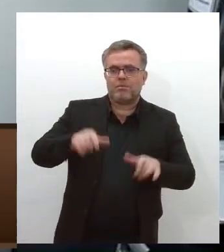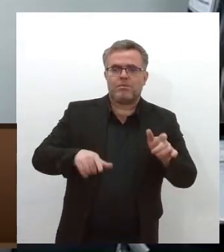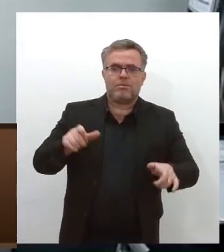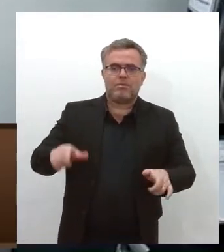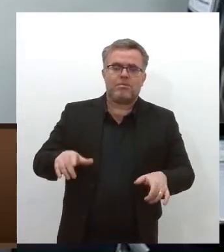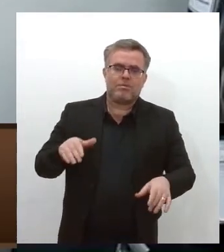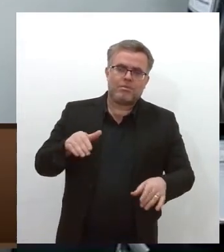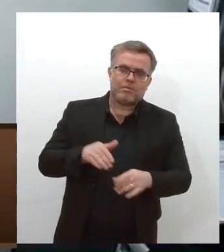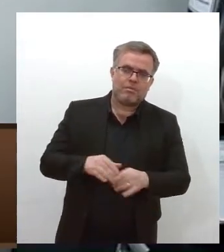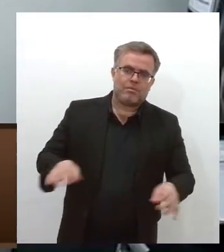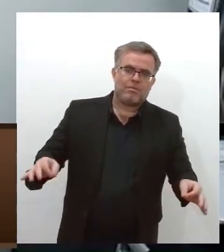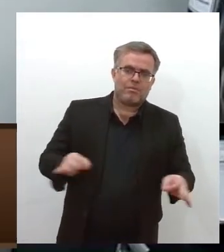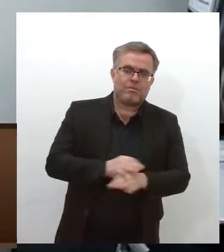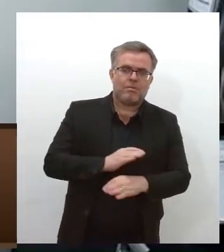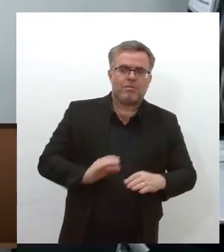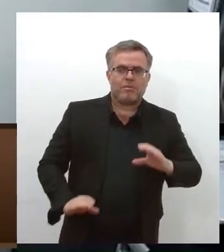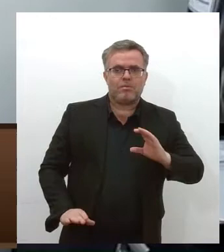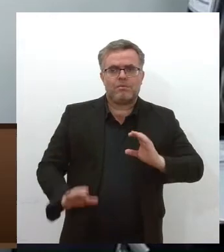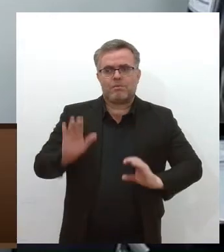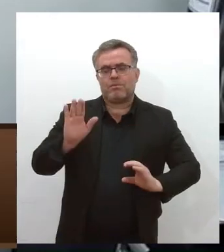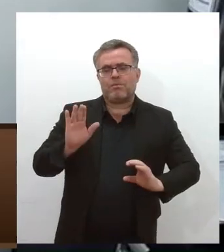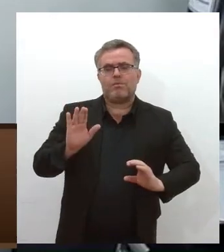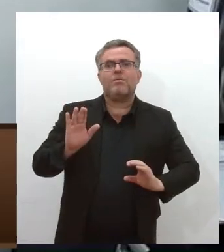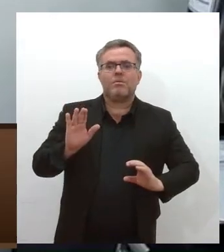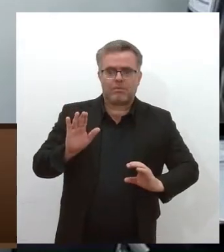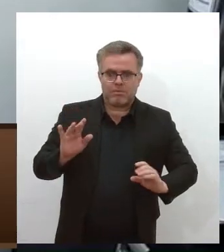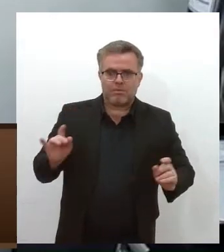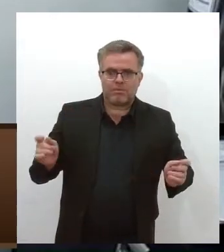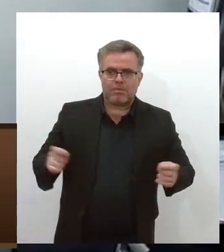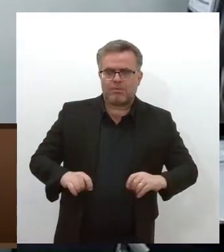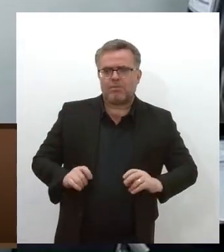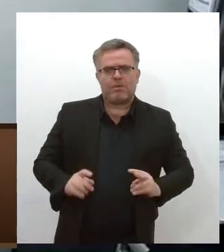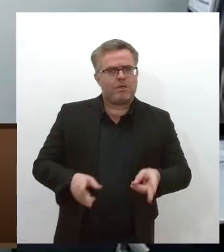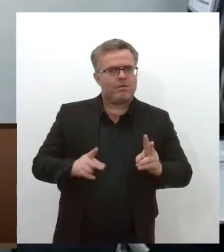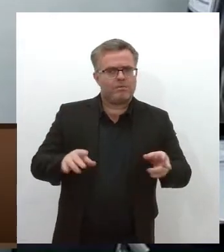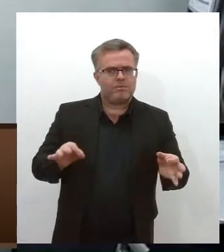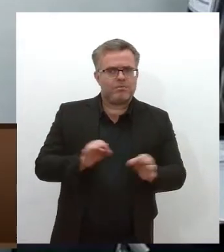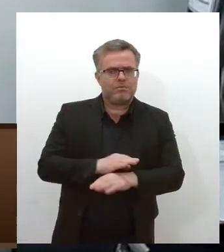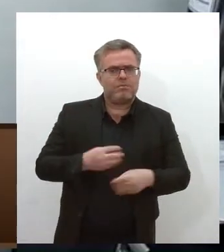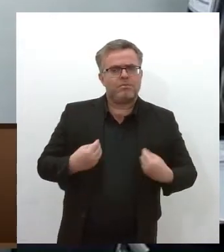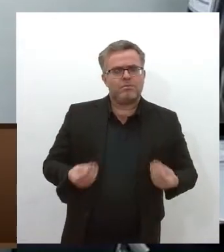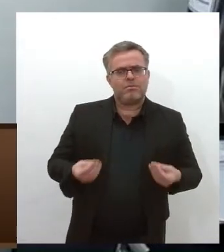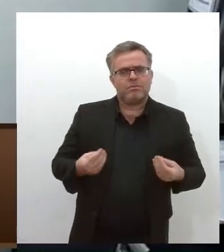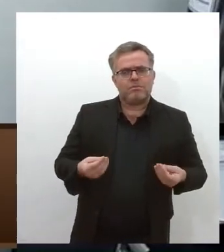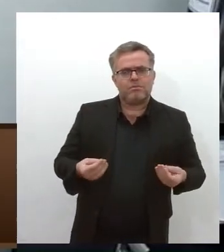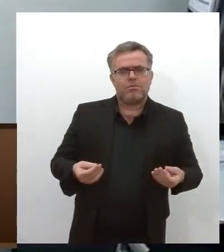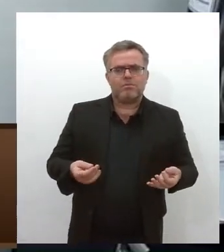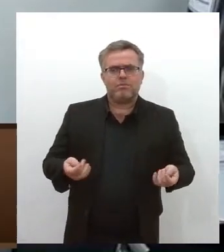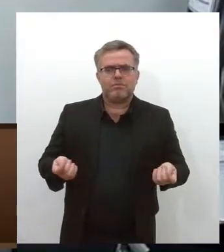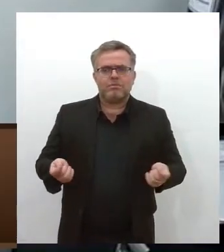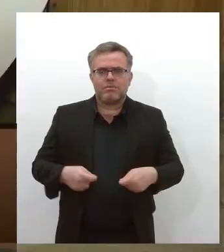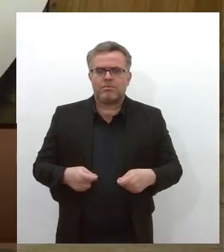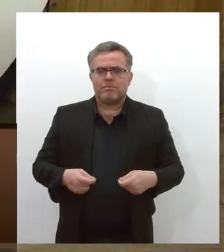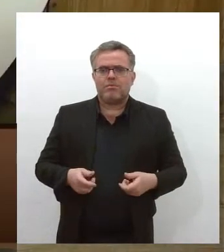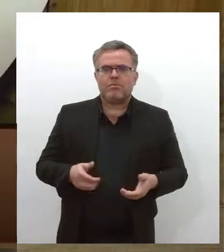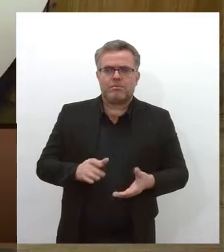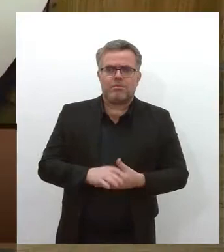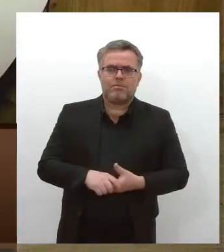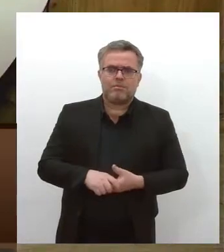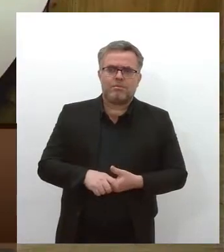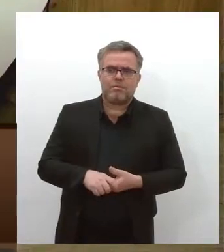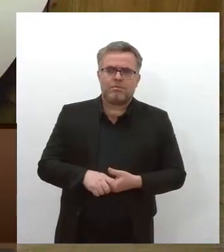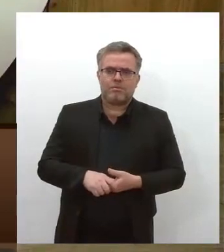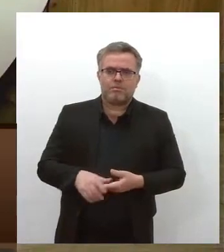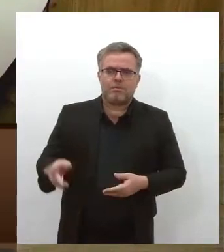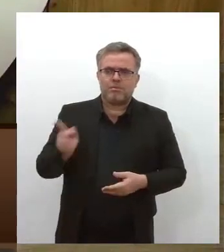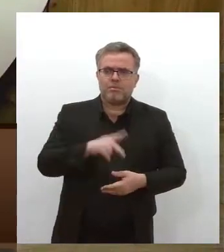candidato conquistar este eleitor e trazer este eleitor para a sua órbita de votação. Professor, o senhor está aí em